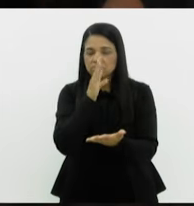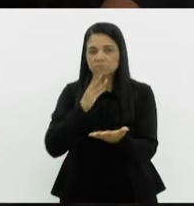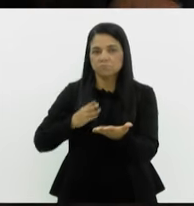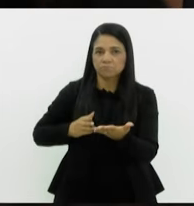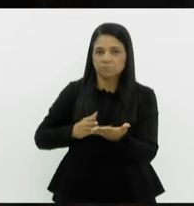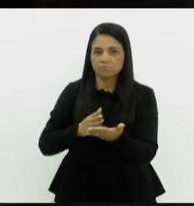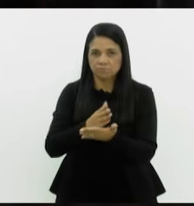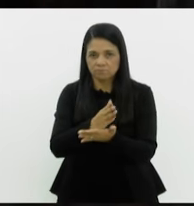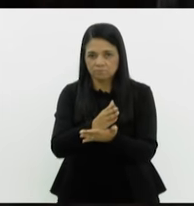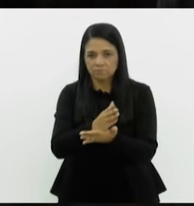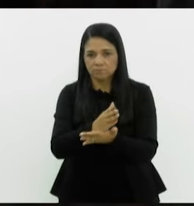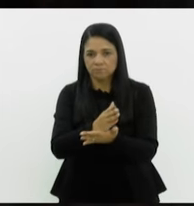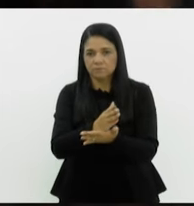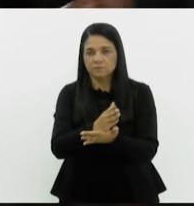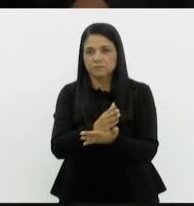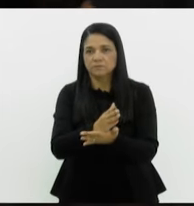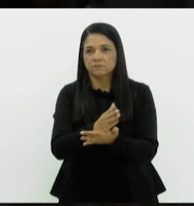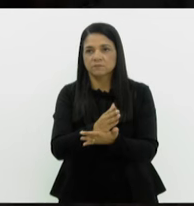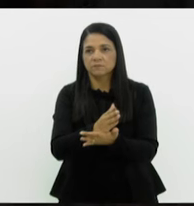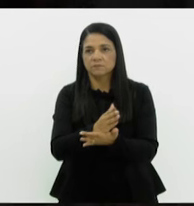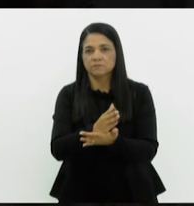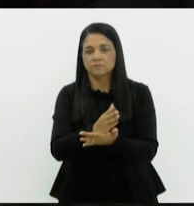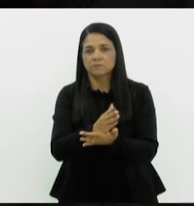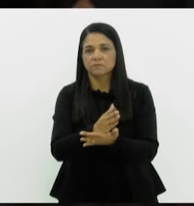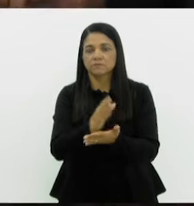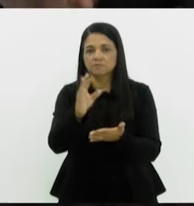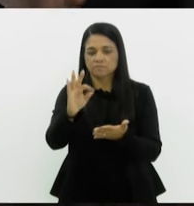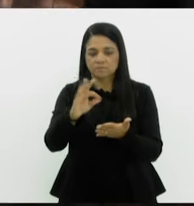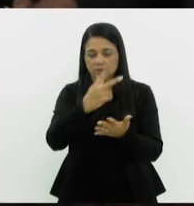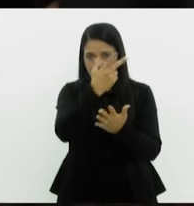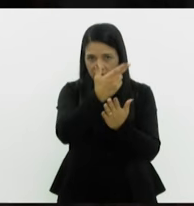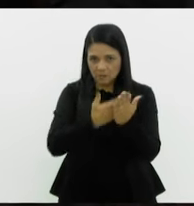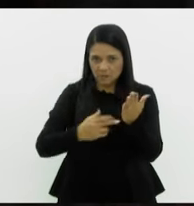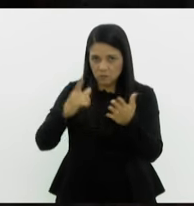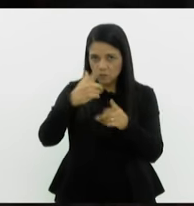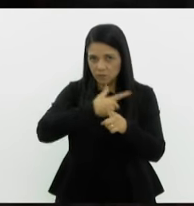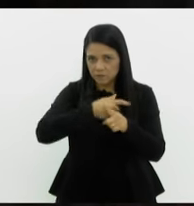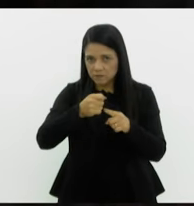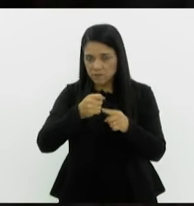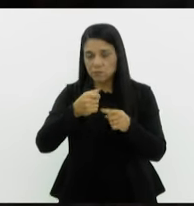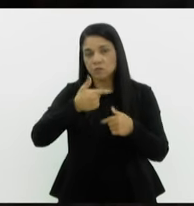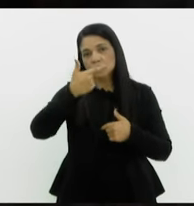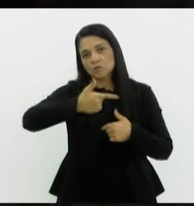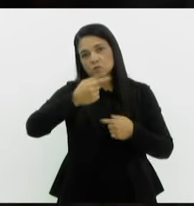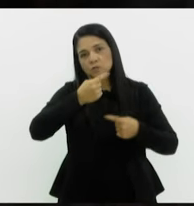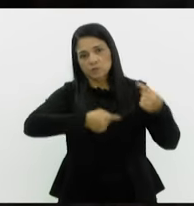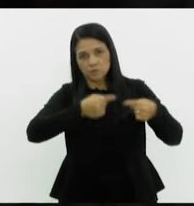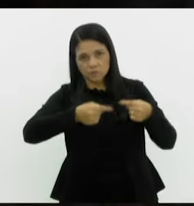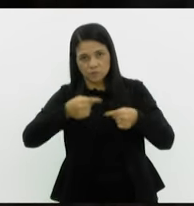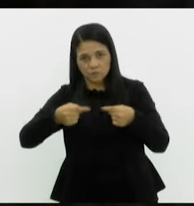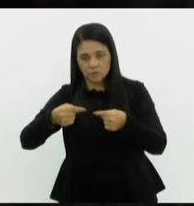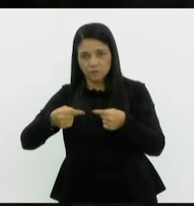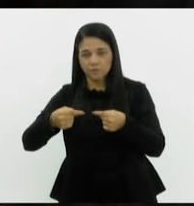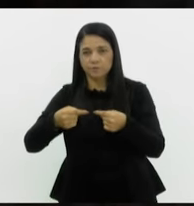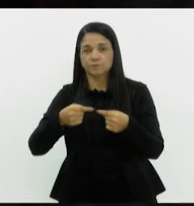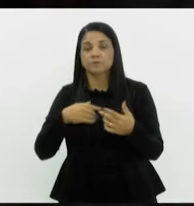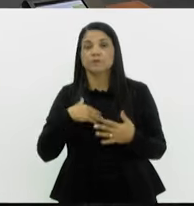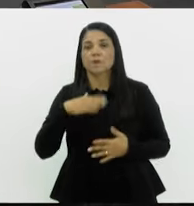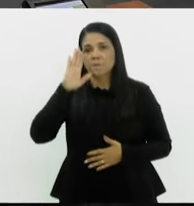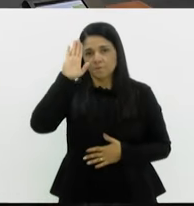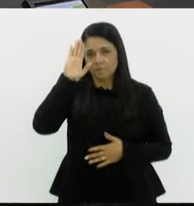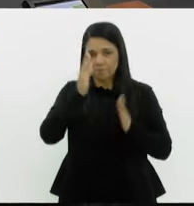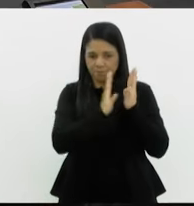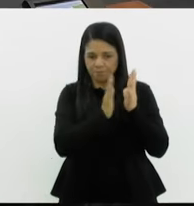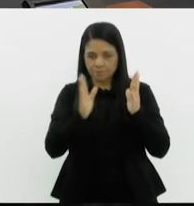estão, aprovado. Vai a redação do vencido para a segunda discussão. Pela ordem, senhor presidente.